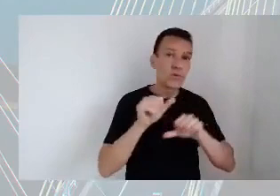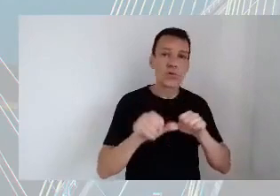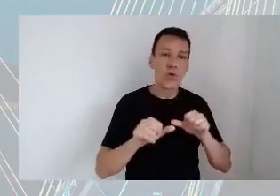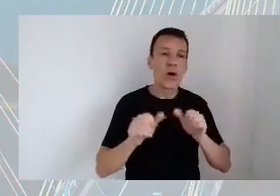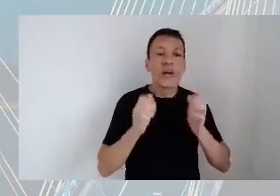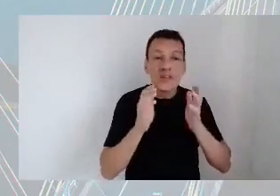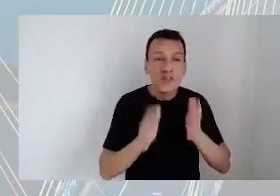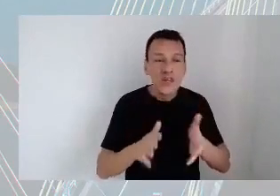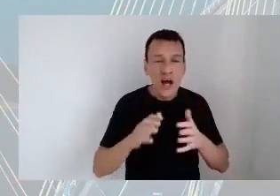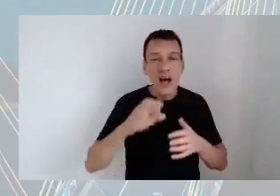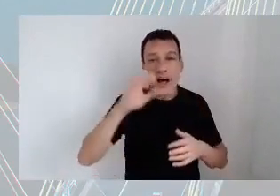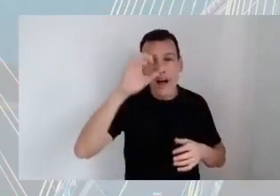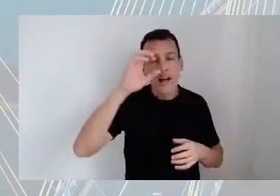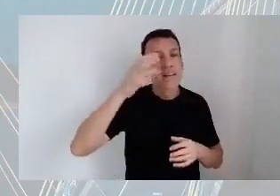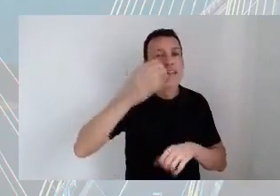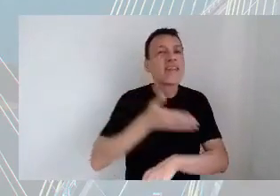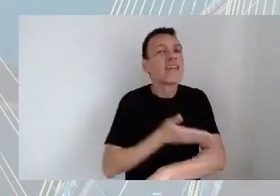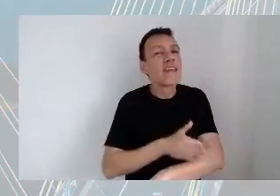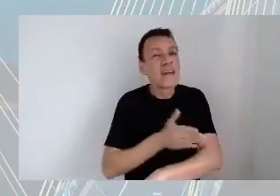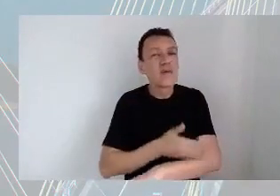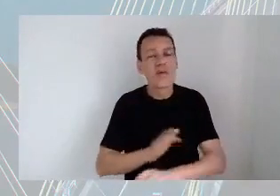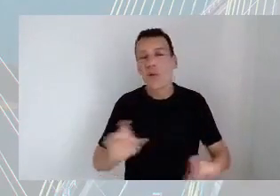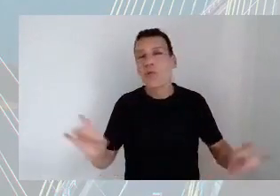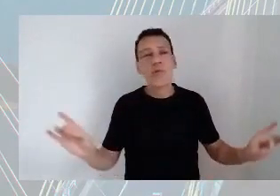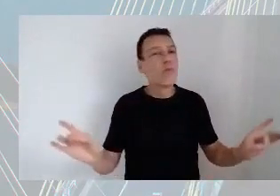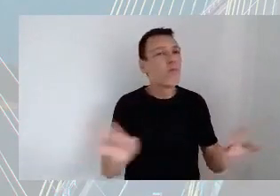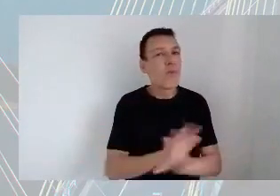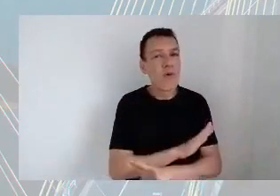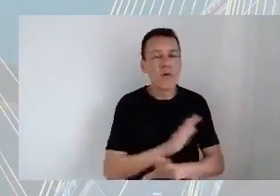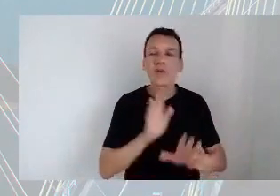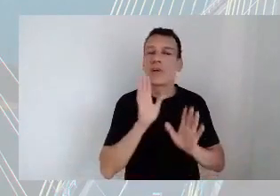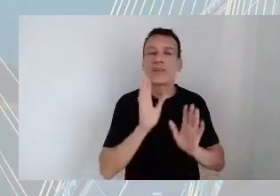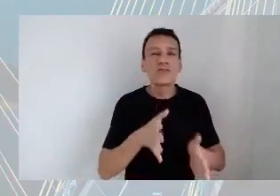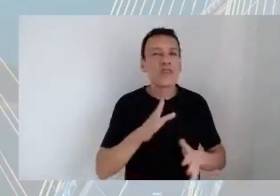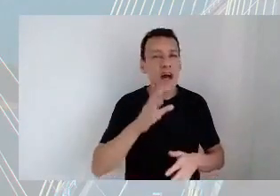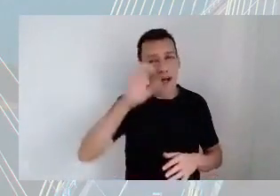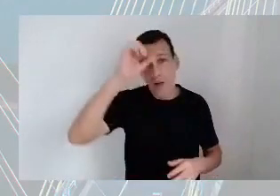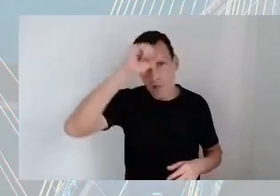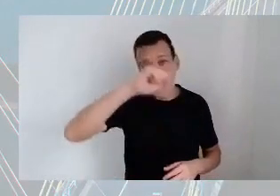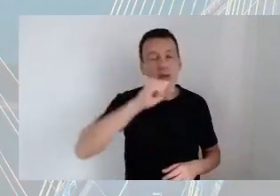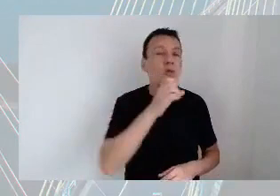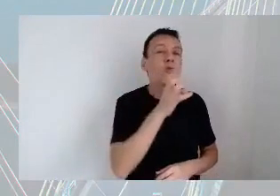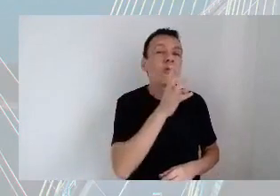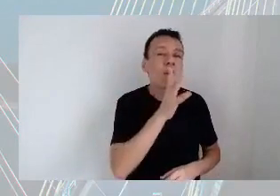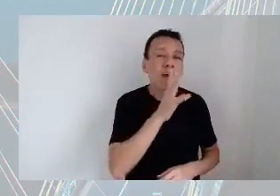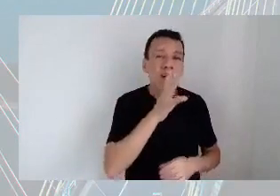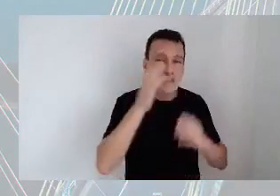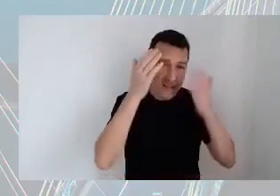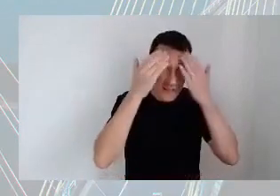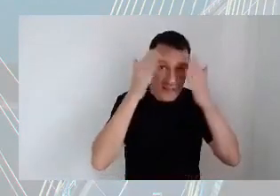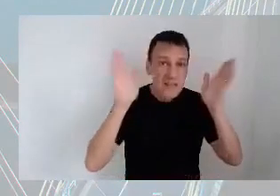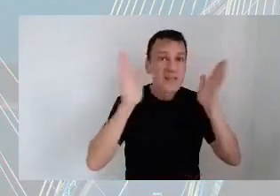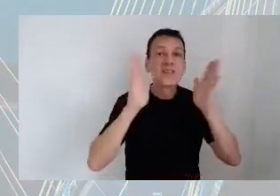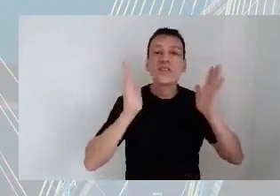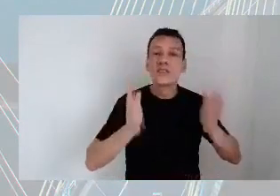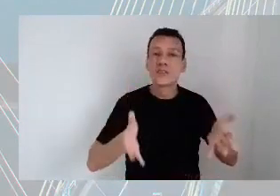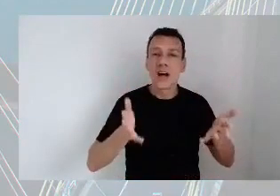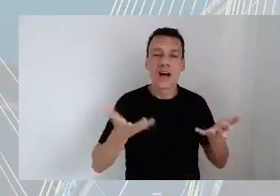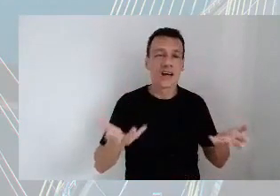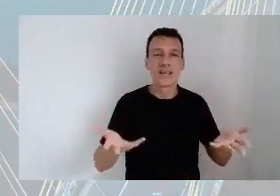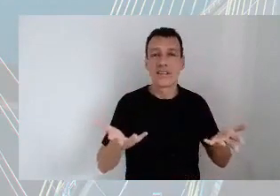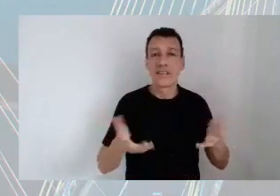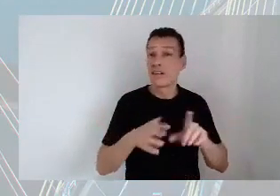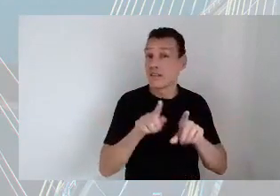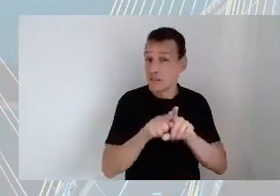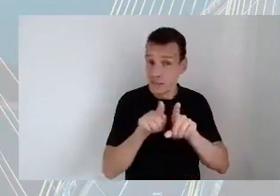estavam muito mais treinadas, já estavam com mindset, já conheciam as ferramentas, e também mudanças de arquitetura, né? Então, a gente ia começar um